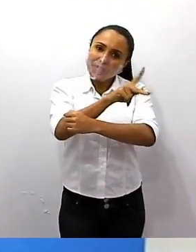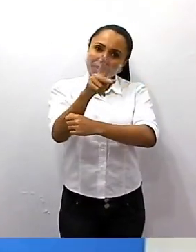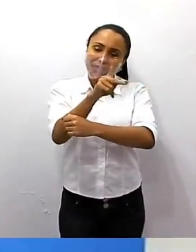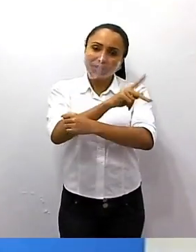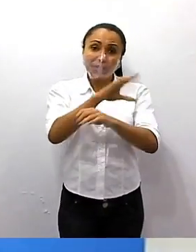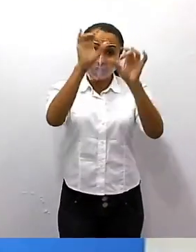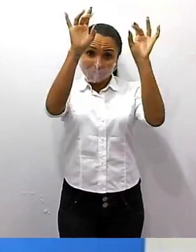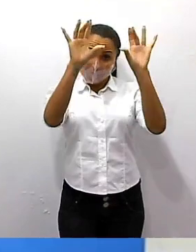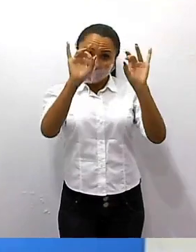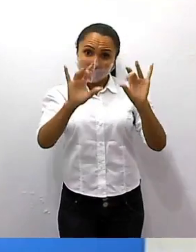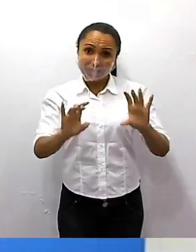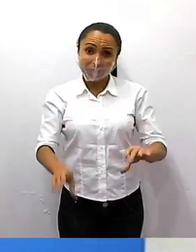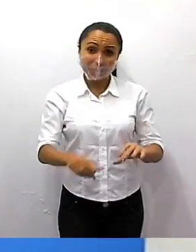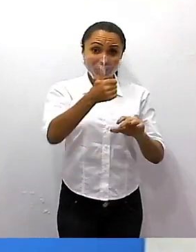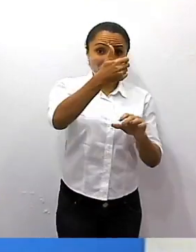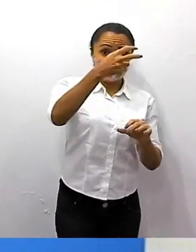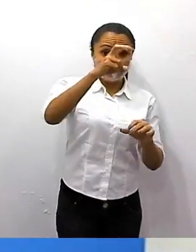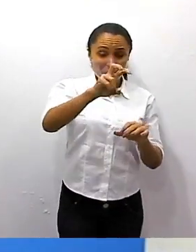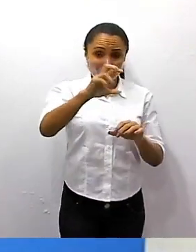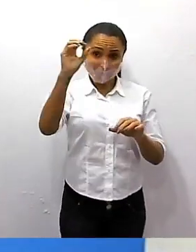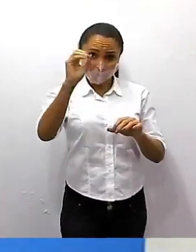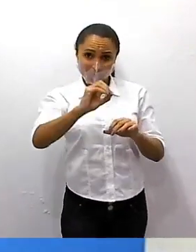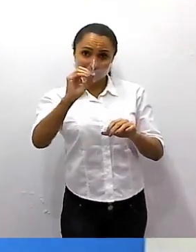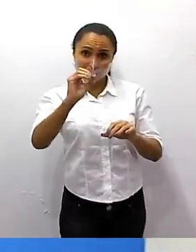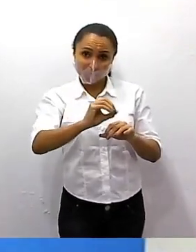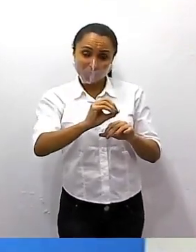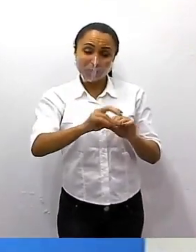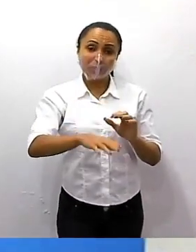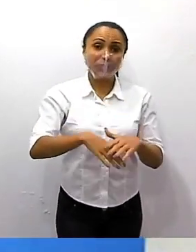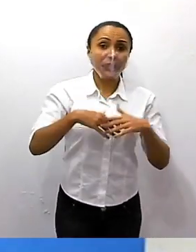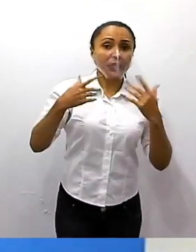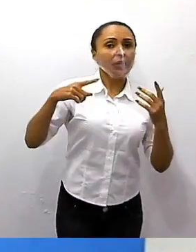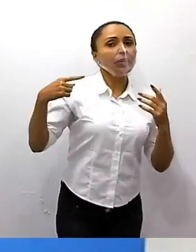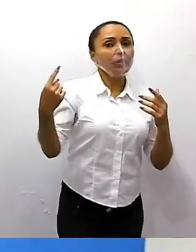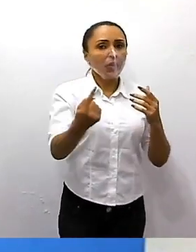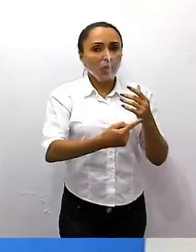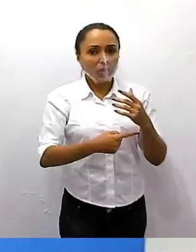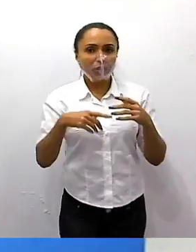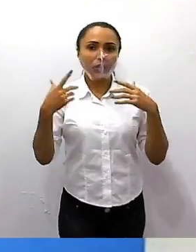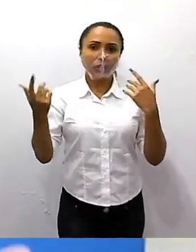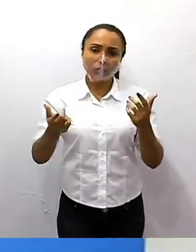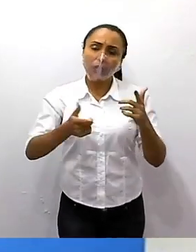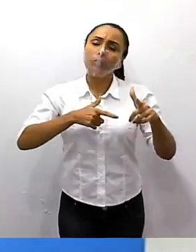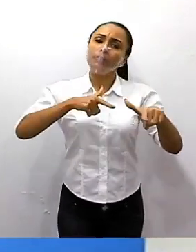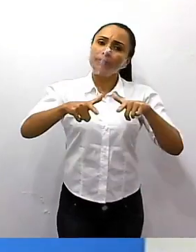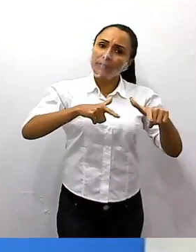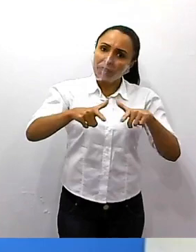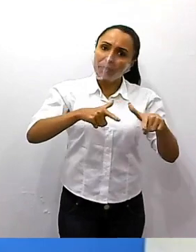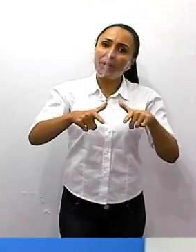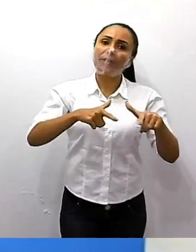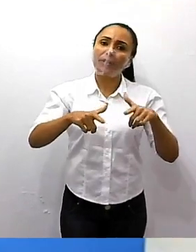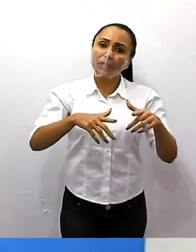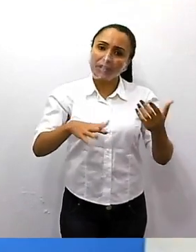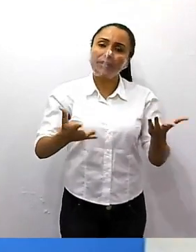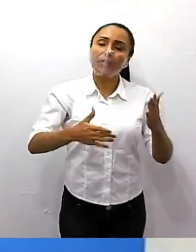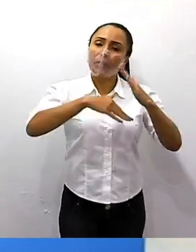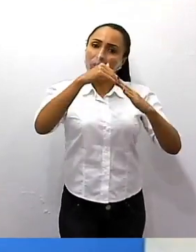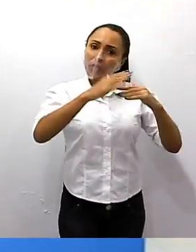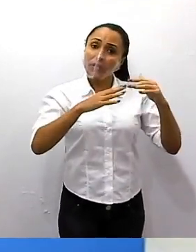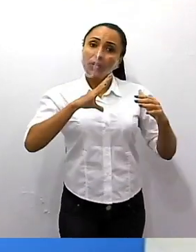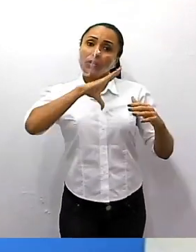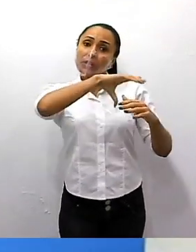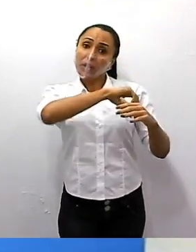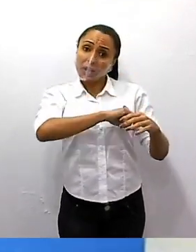dia tão especial, dia 15 de outubro, né? Nós que estamos nessa profissão, sobretudo por amor. Ser professor no Brasil é um